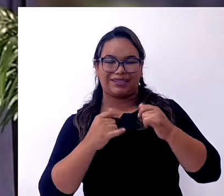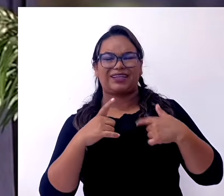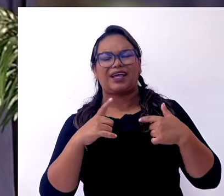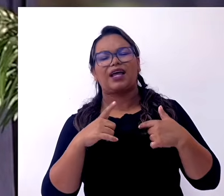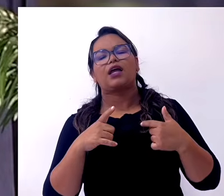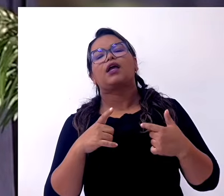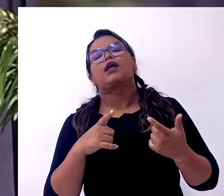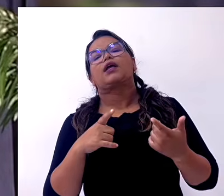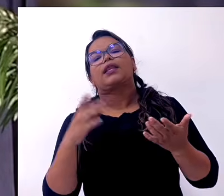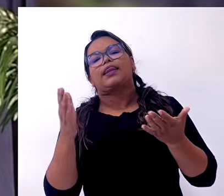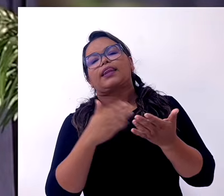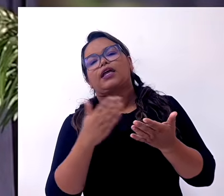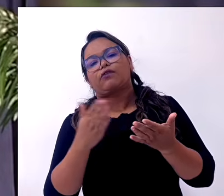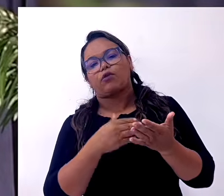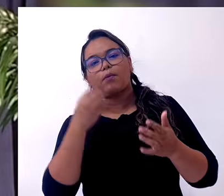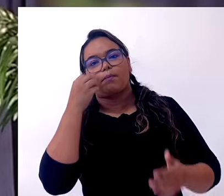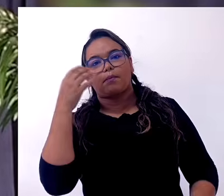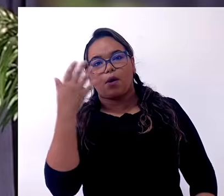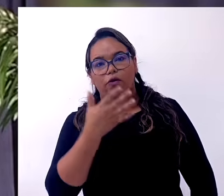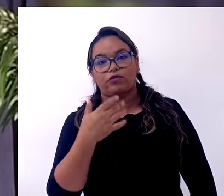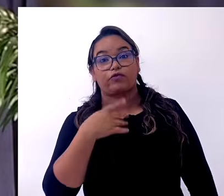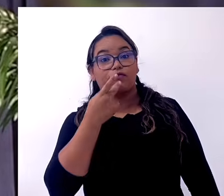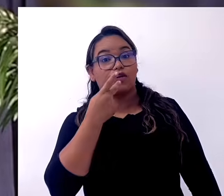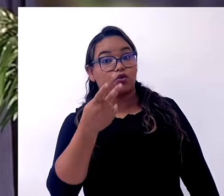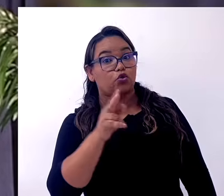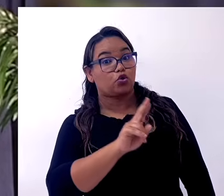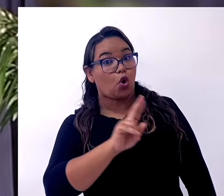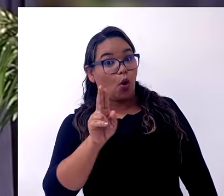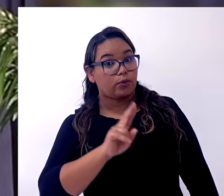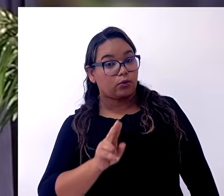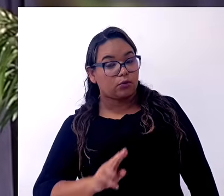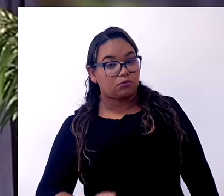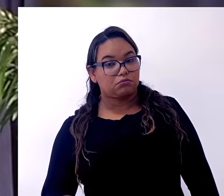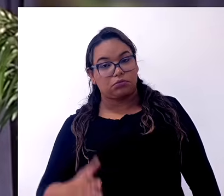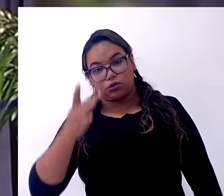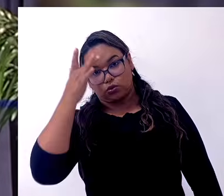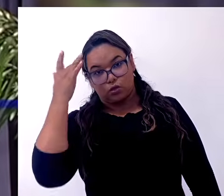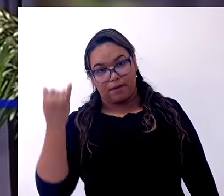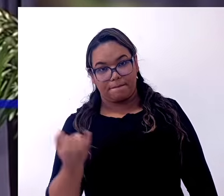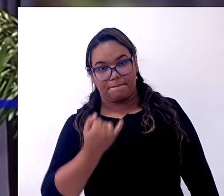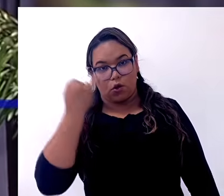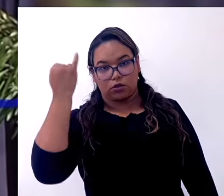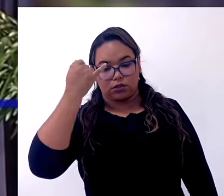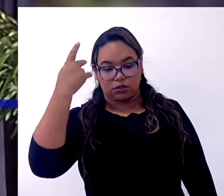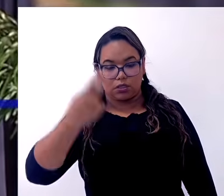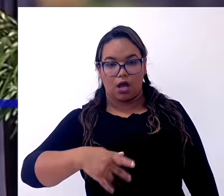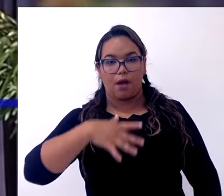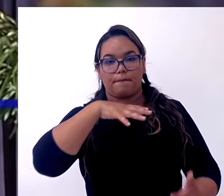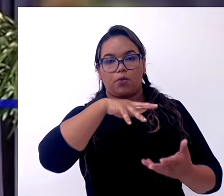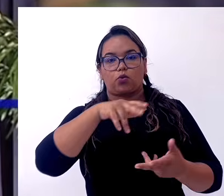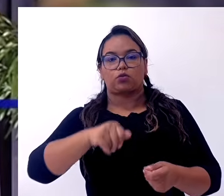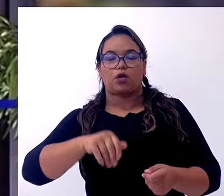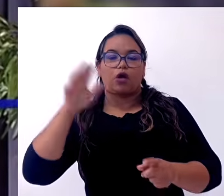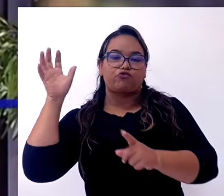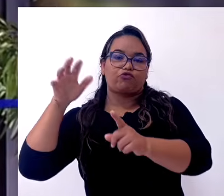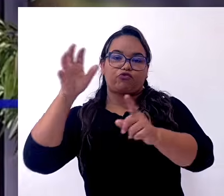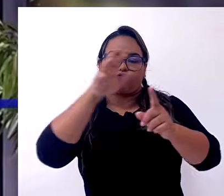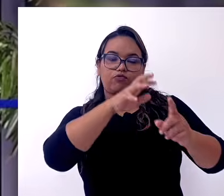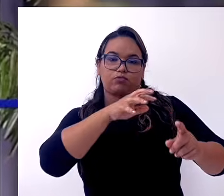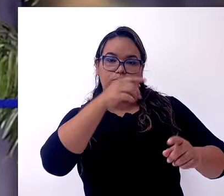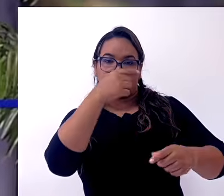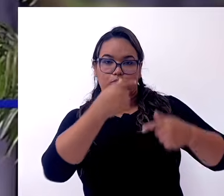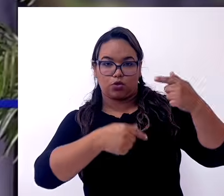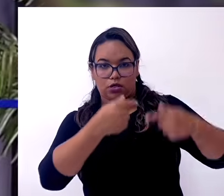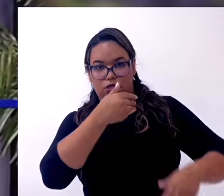E ele destruiu o edifício completamente. Esse é o relatório oficial. Lá dentro havia mulheres e jovens e